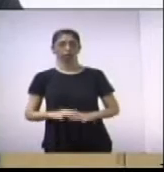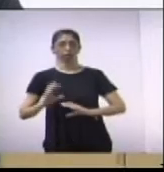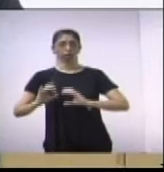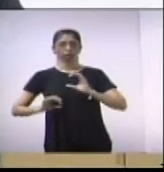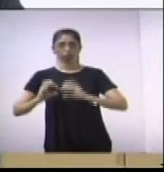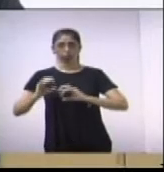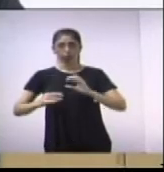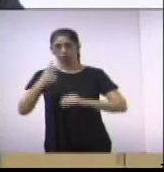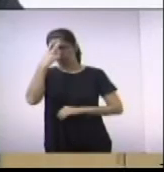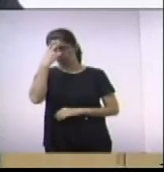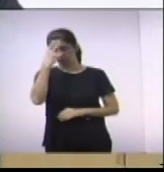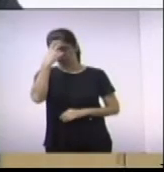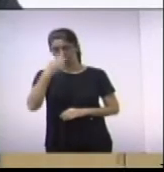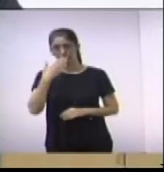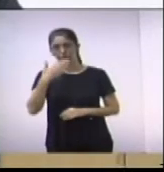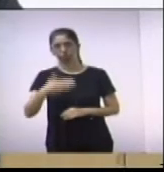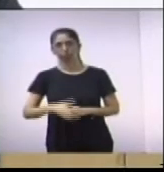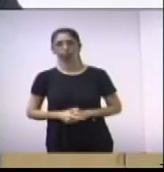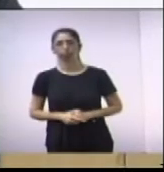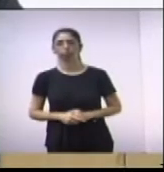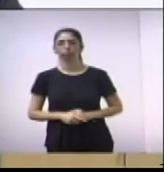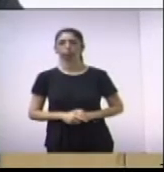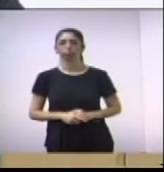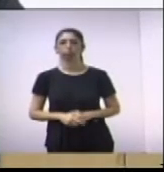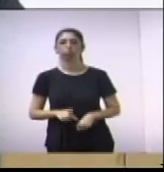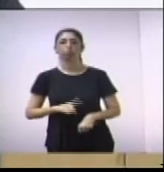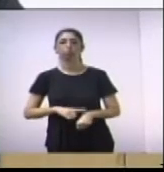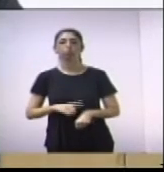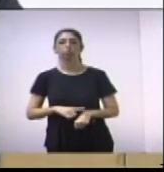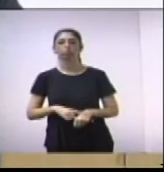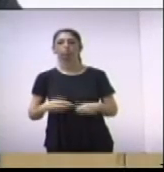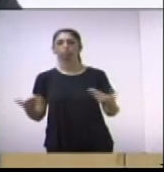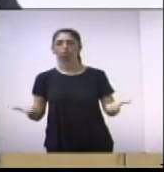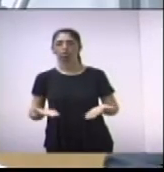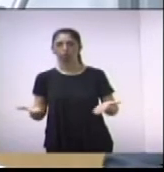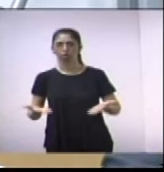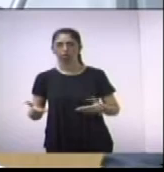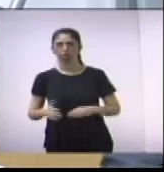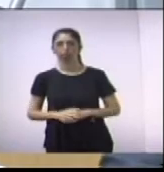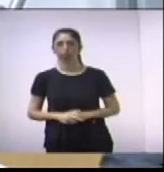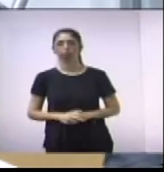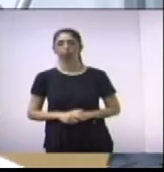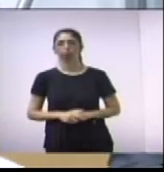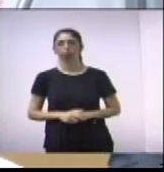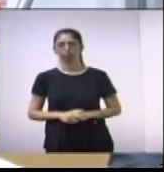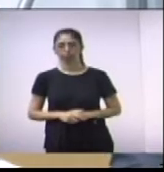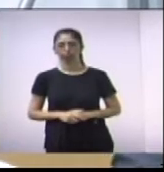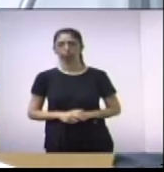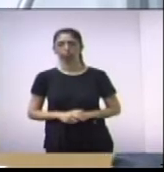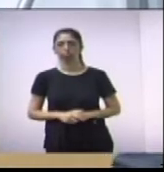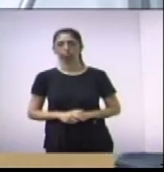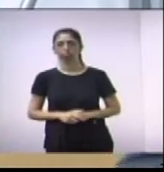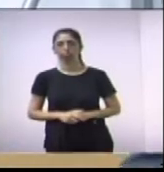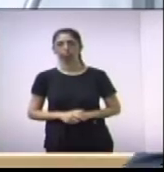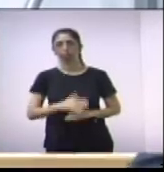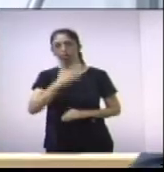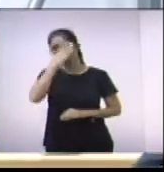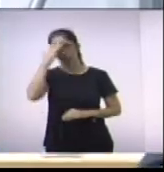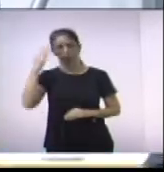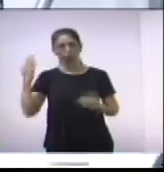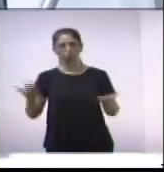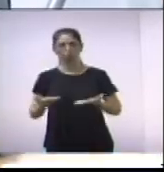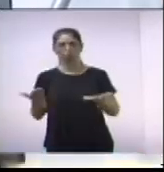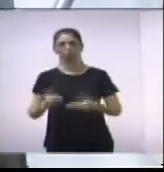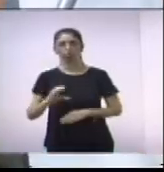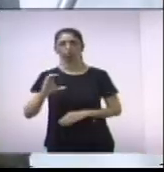apenas para colocar para os demais colegas, é chegado talvez o momento da gente criar algum procedimento. Porque, por exemplo, esse sujeito que foi expulso hoje do